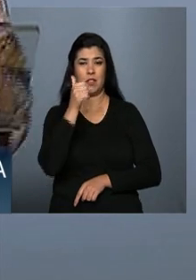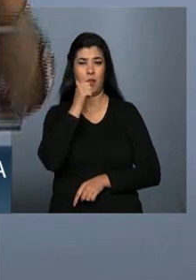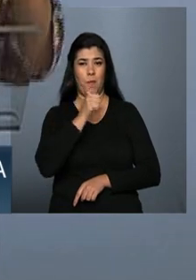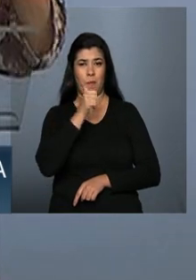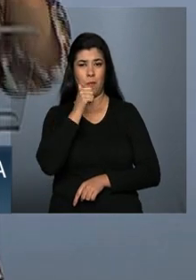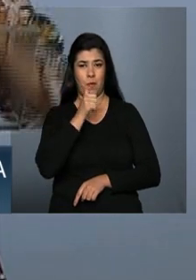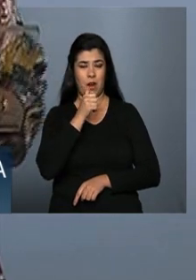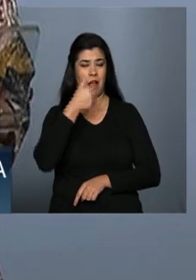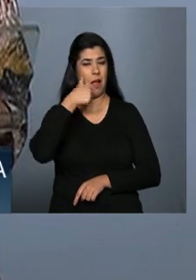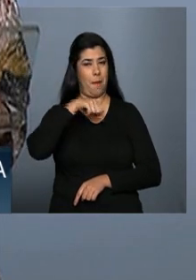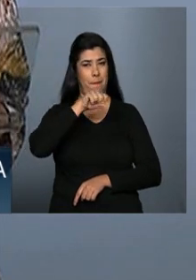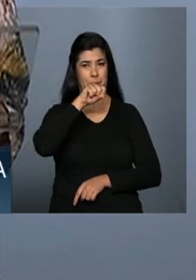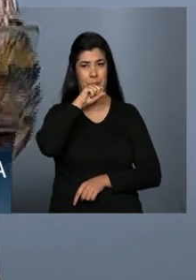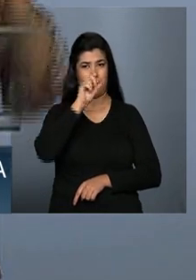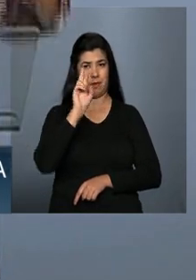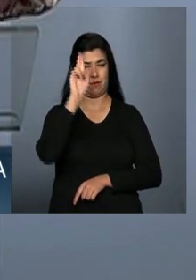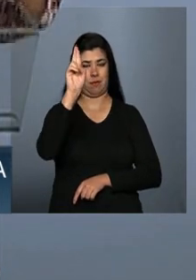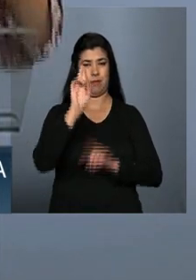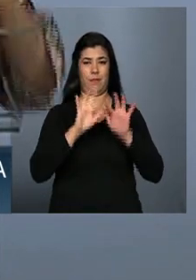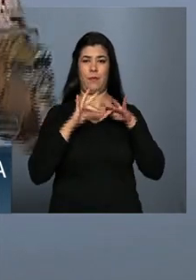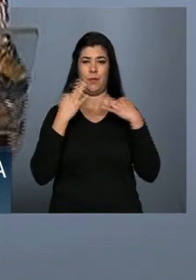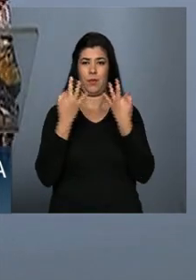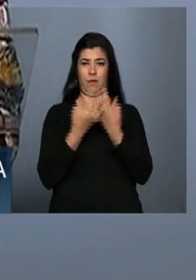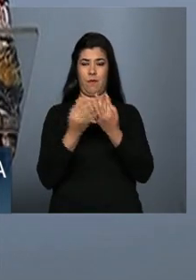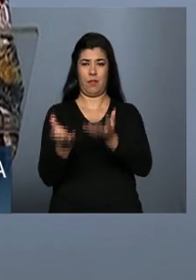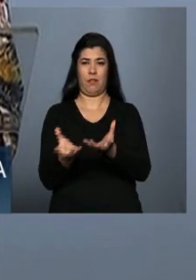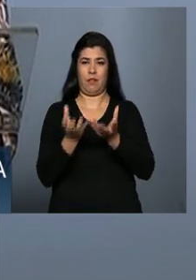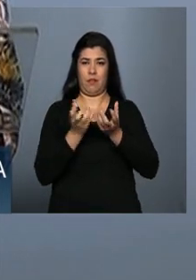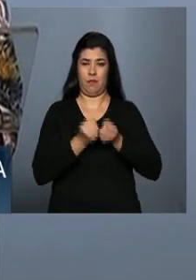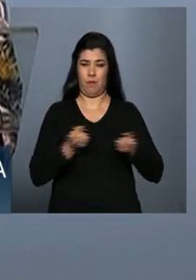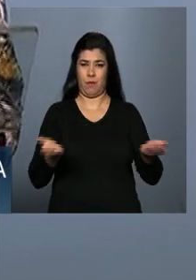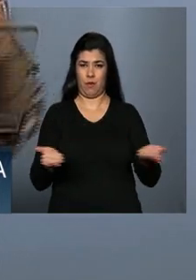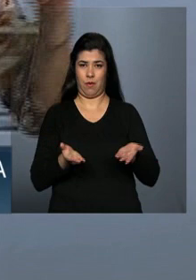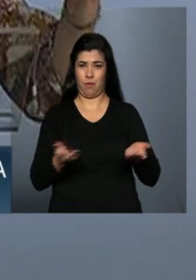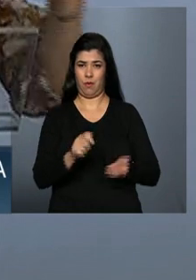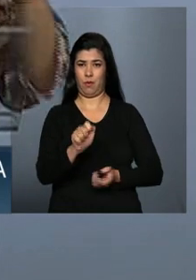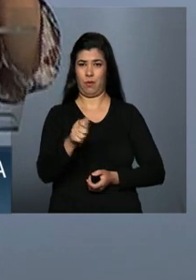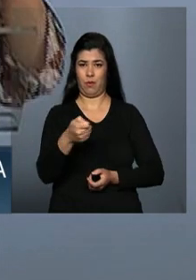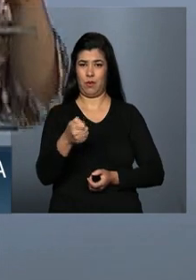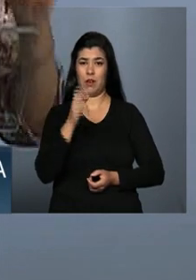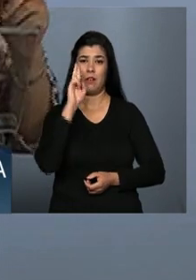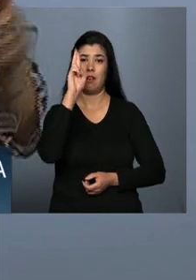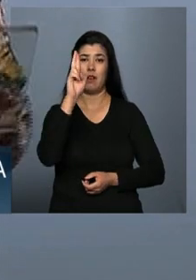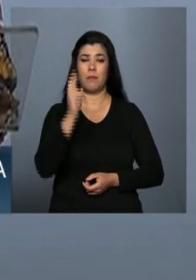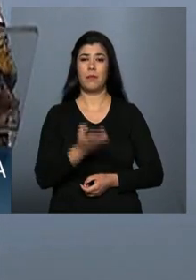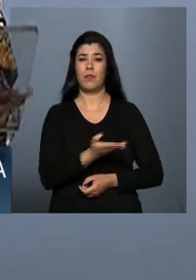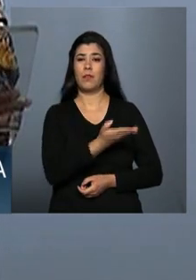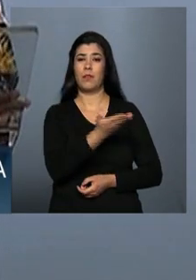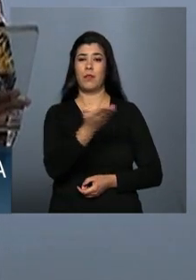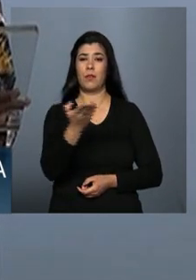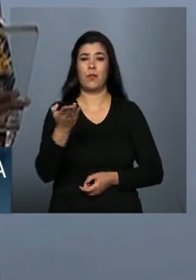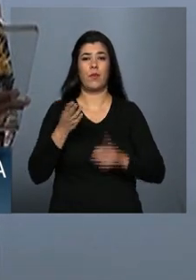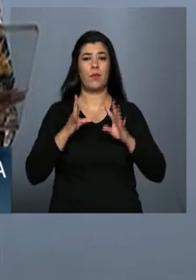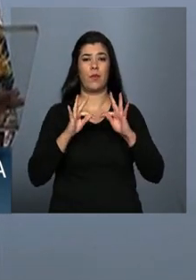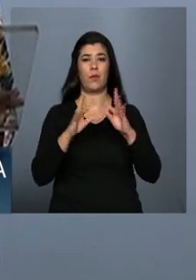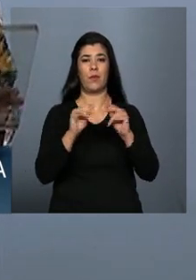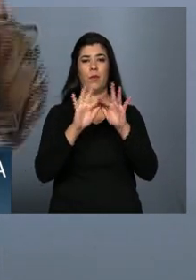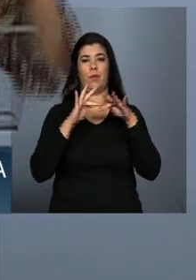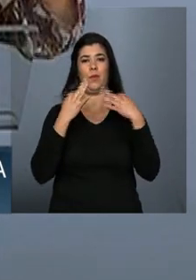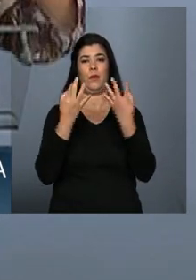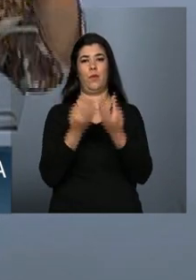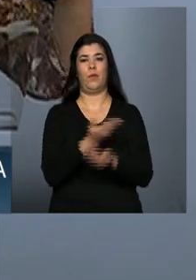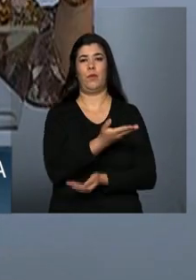as mulheres, mães de família, que receberam aqui as chaves, representando toda a